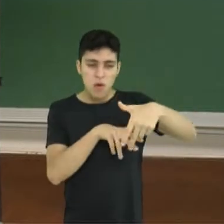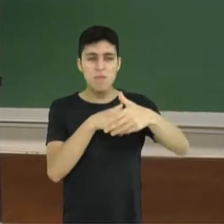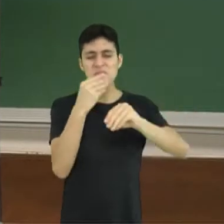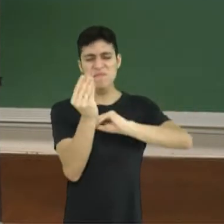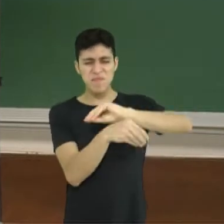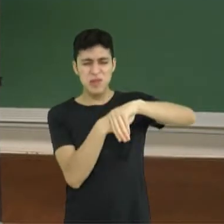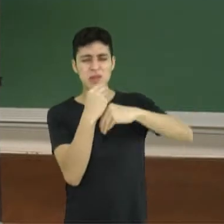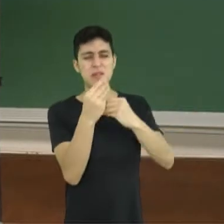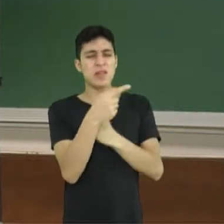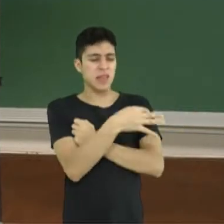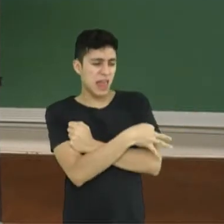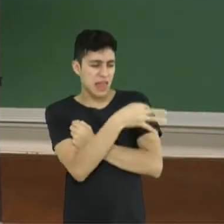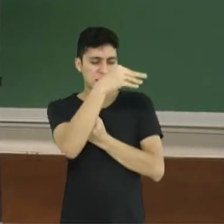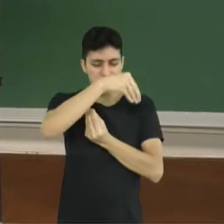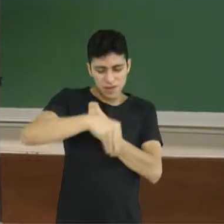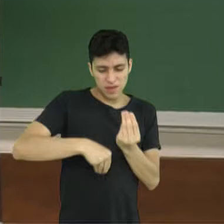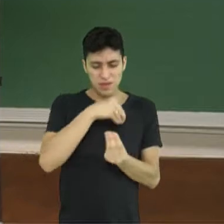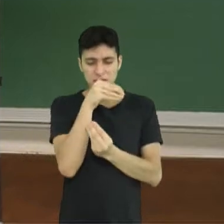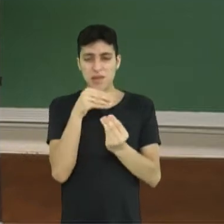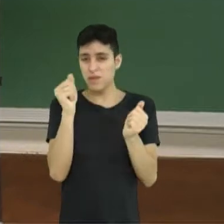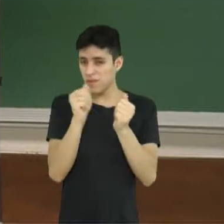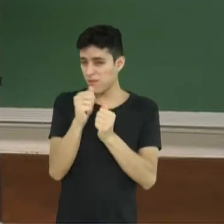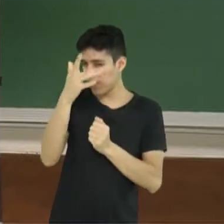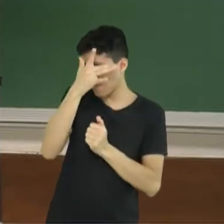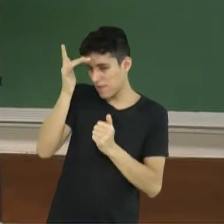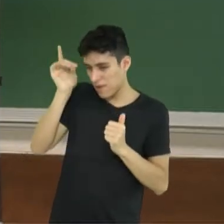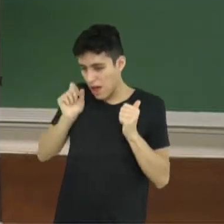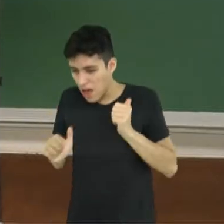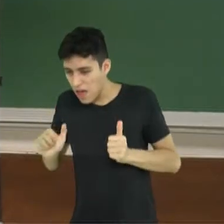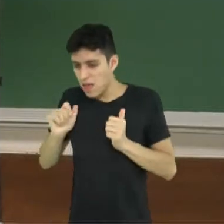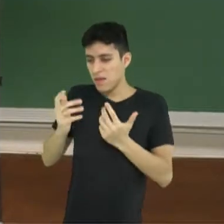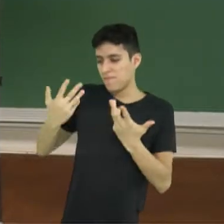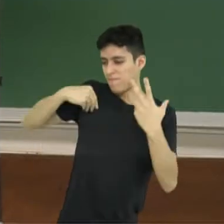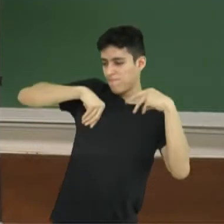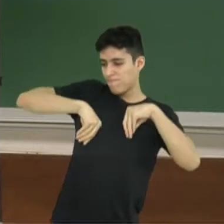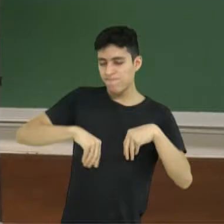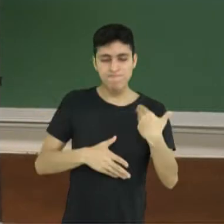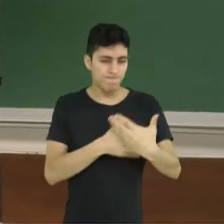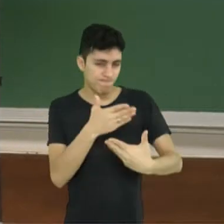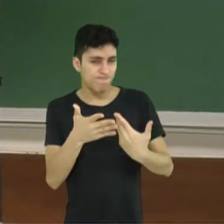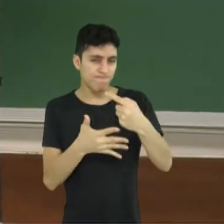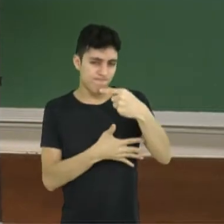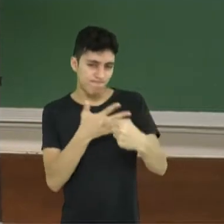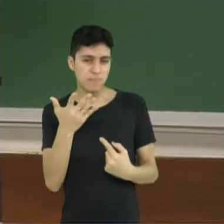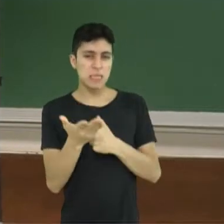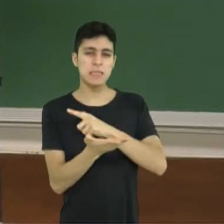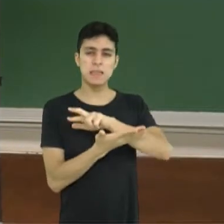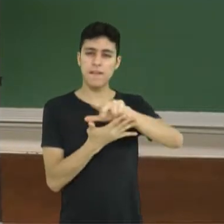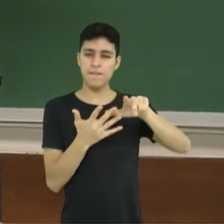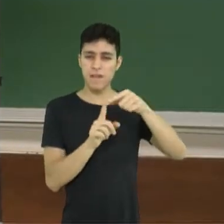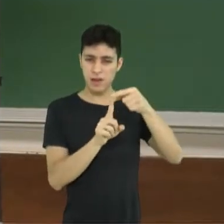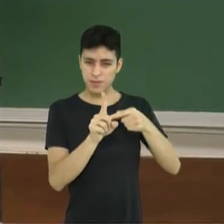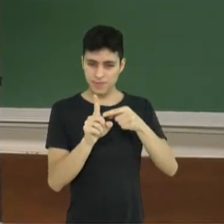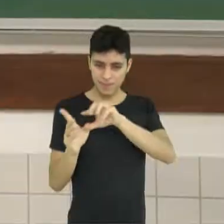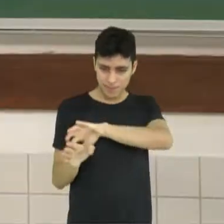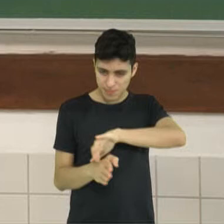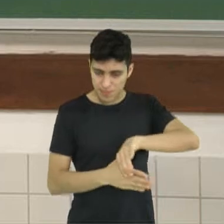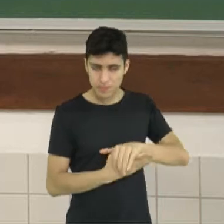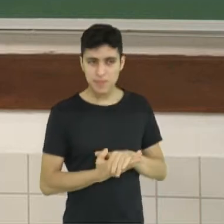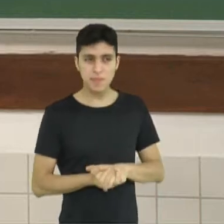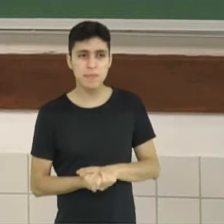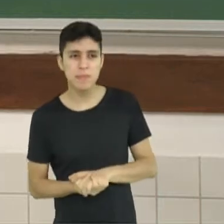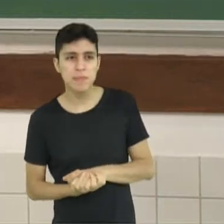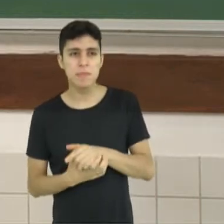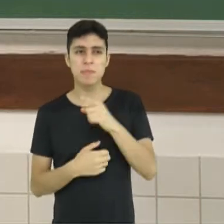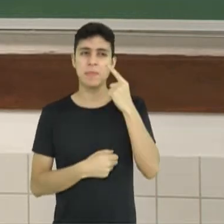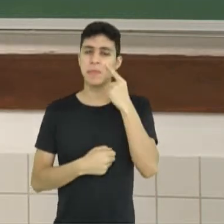misturando diversas técnicas até com os atores reais, por aí vai. Então a gente começa com teatro de formas